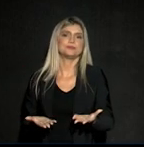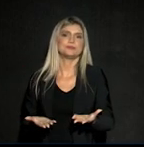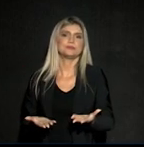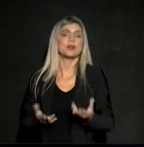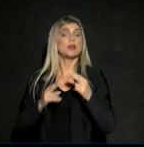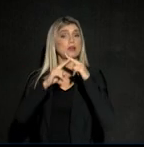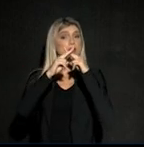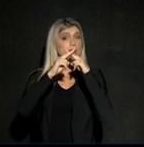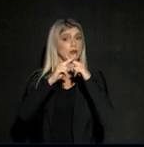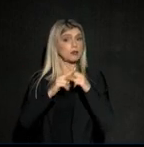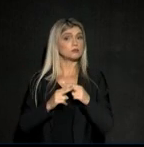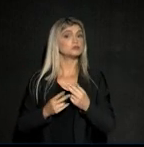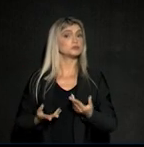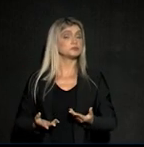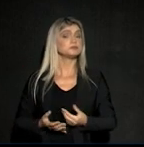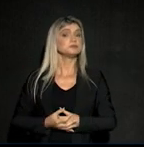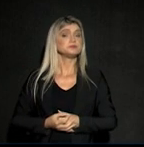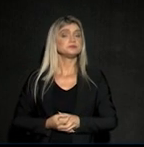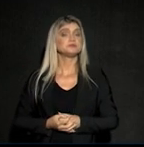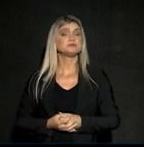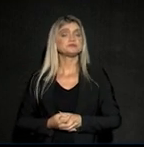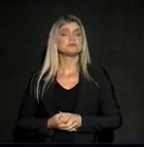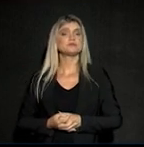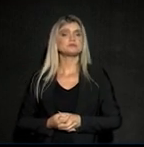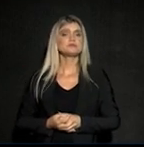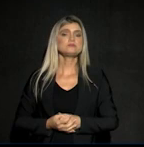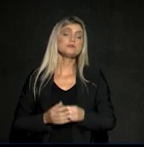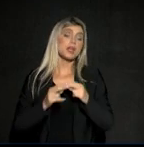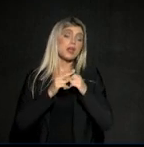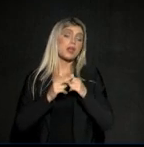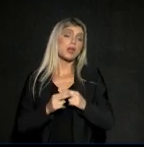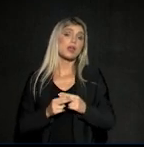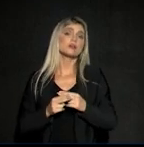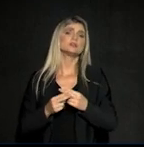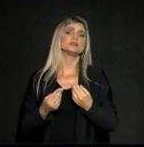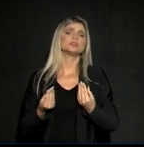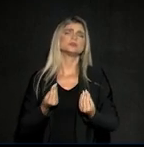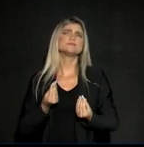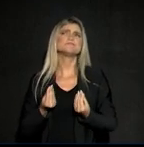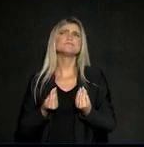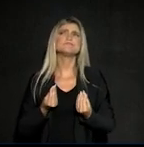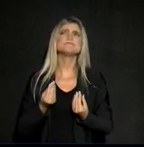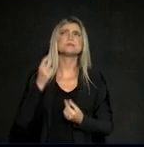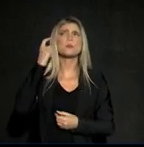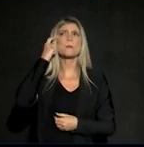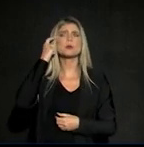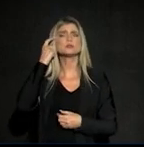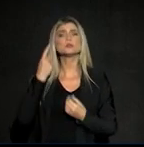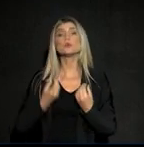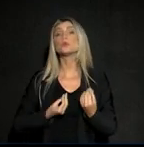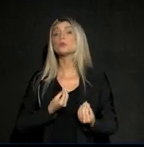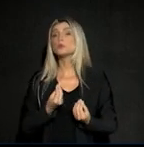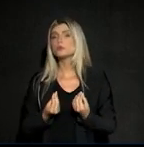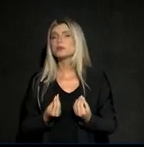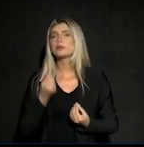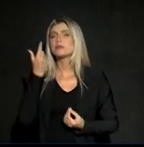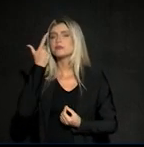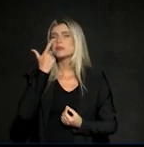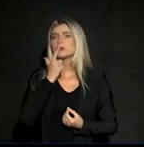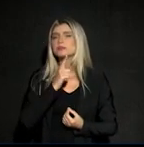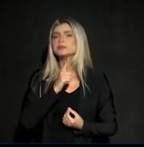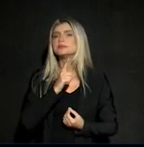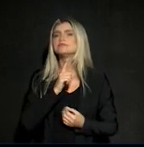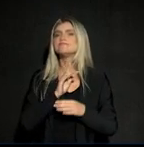operador E por coincidência do destino mas assim no mais 7 de digitalização para ganhar eficiência